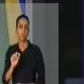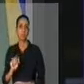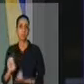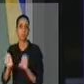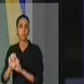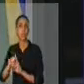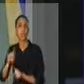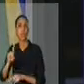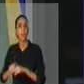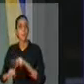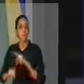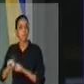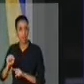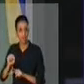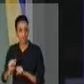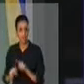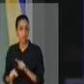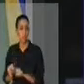que eles precisam